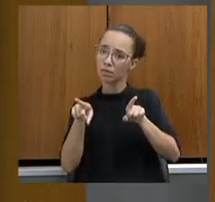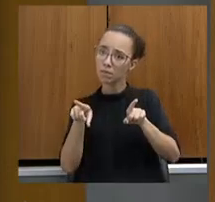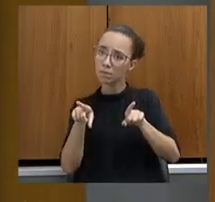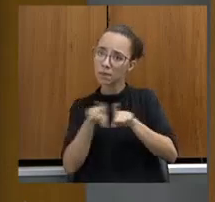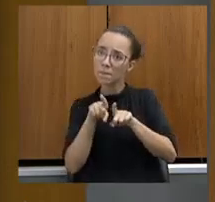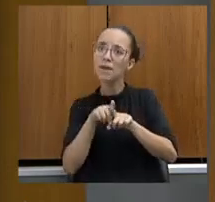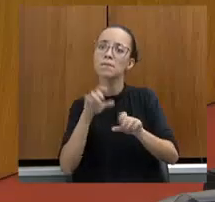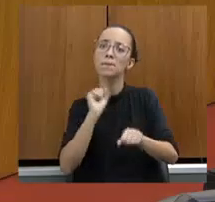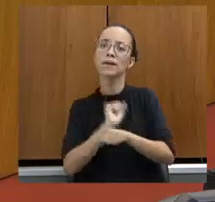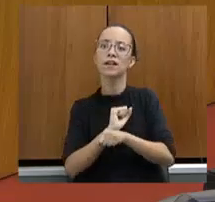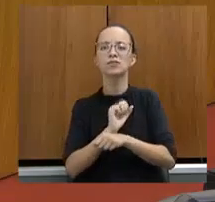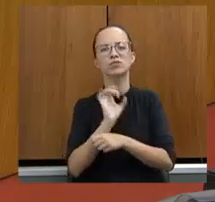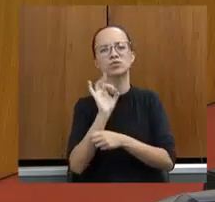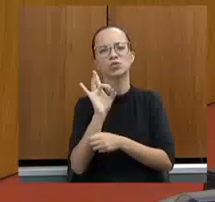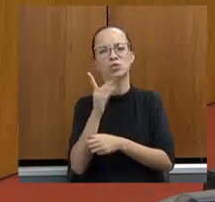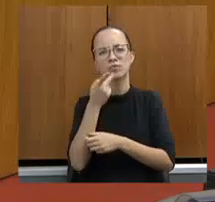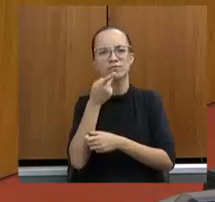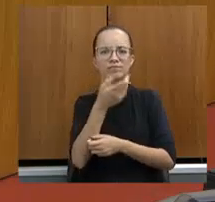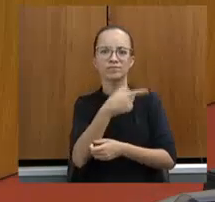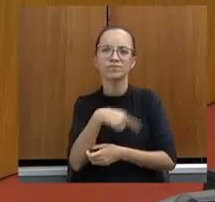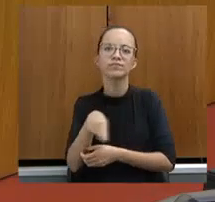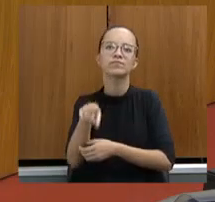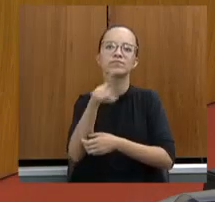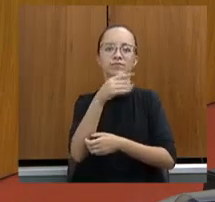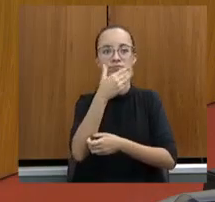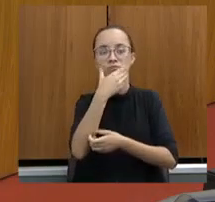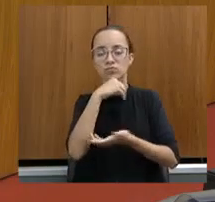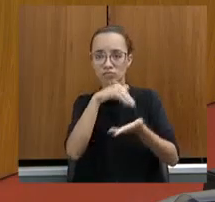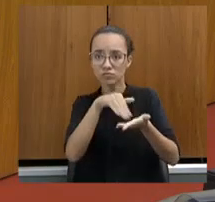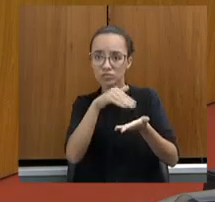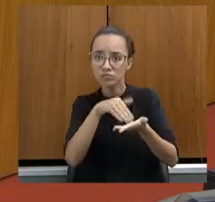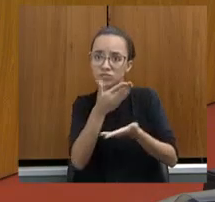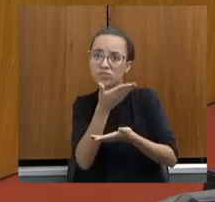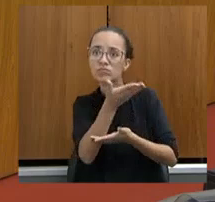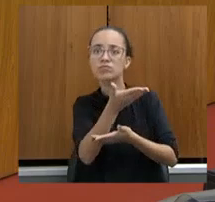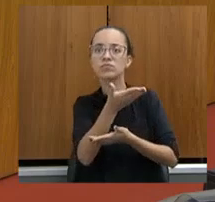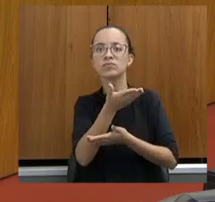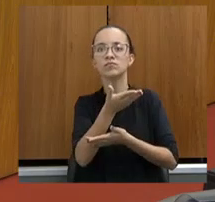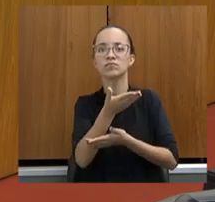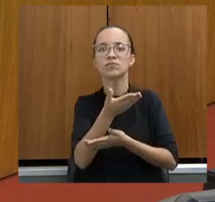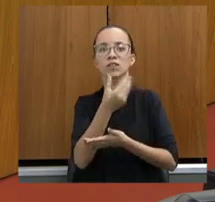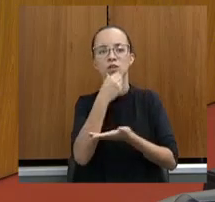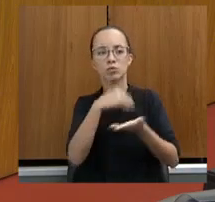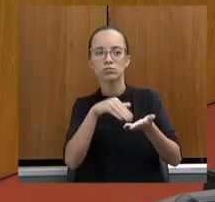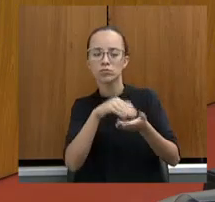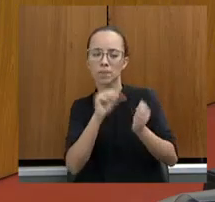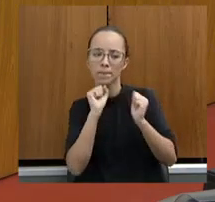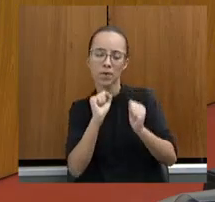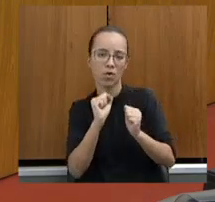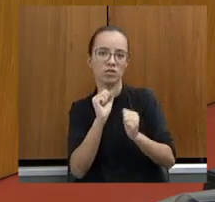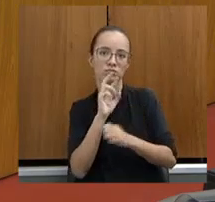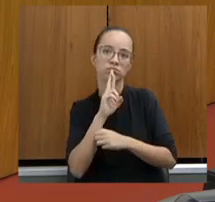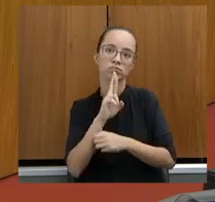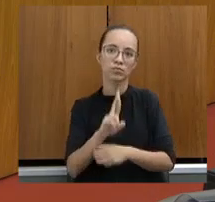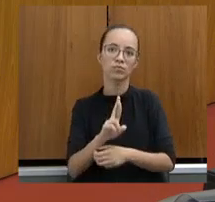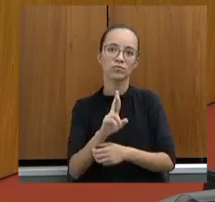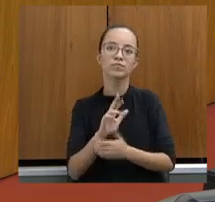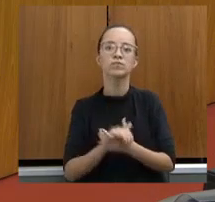eu deixo só essa fala para o secretário e que ele possa ir num breve relato